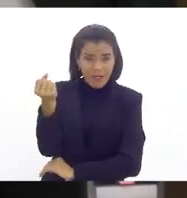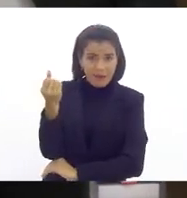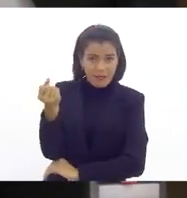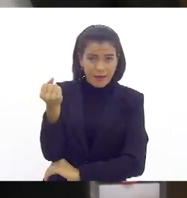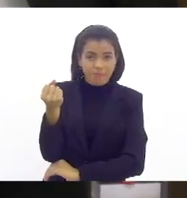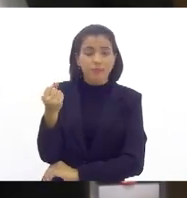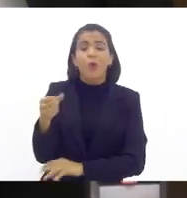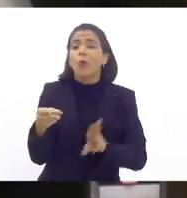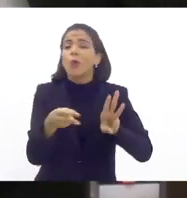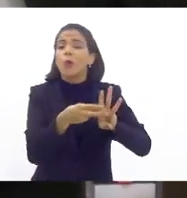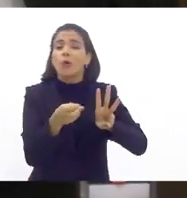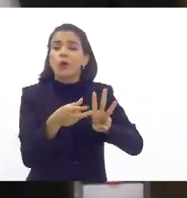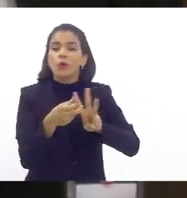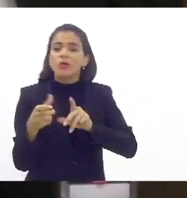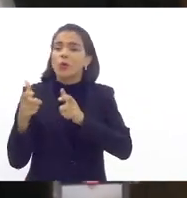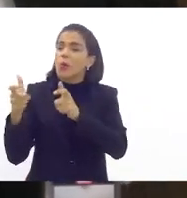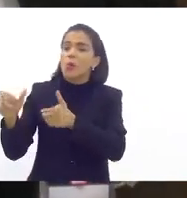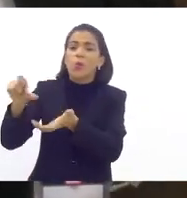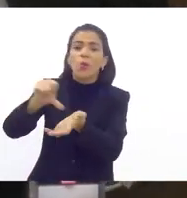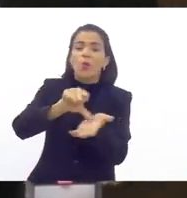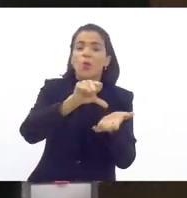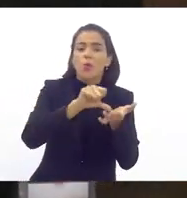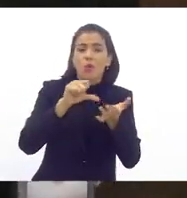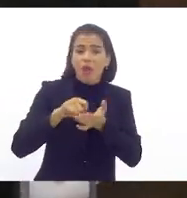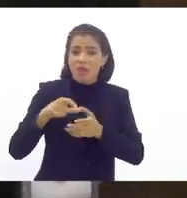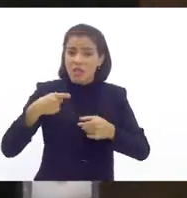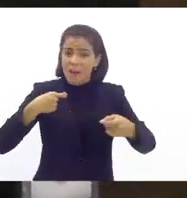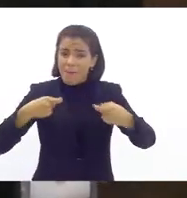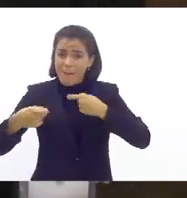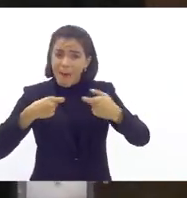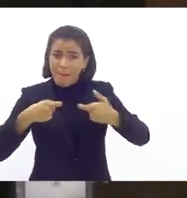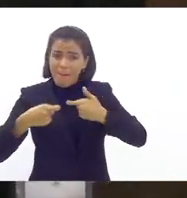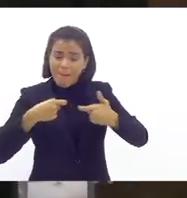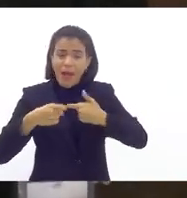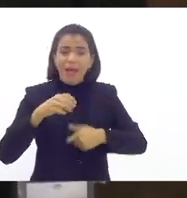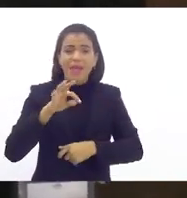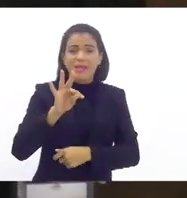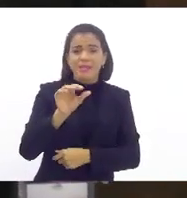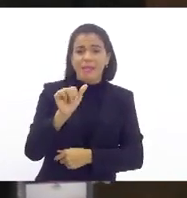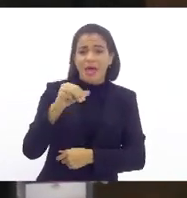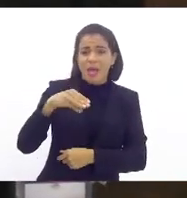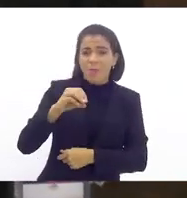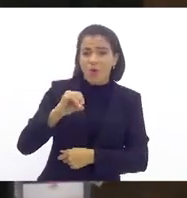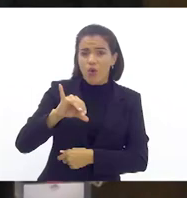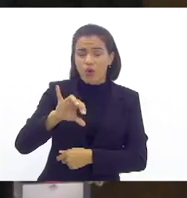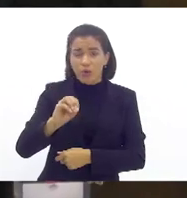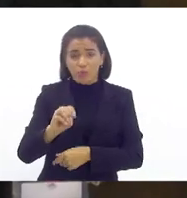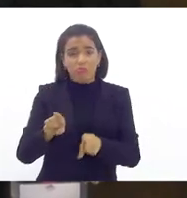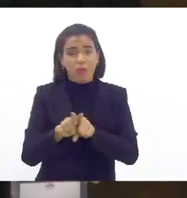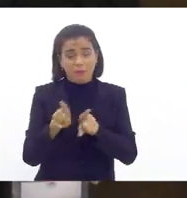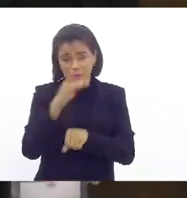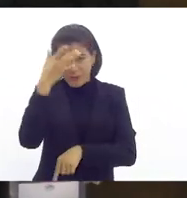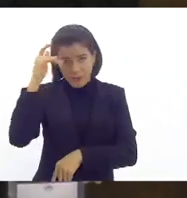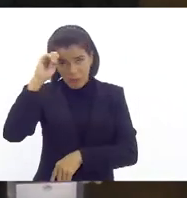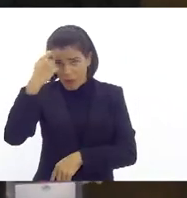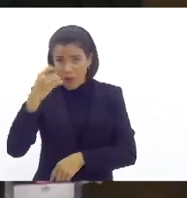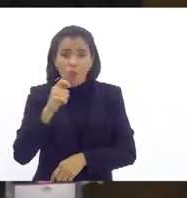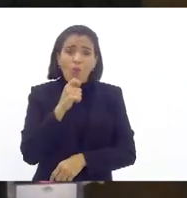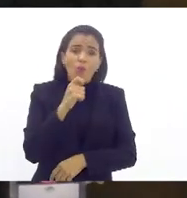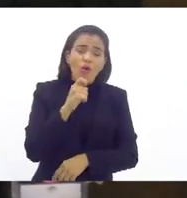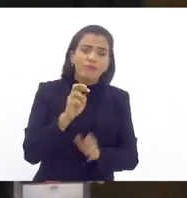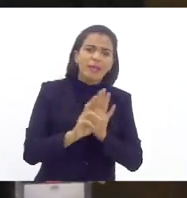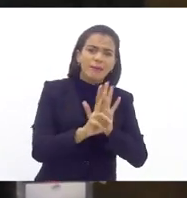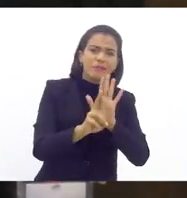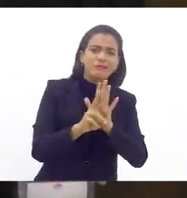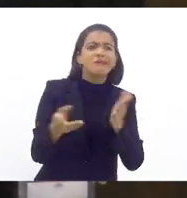Onde o índio está representado é na Guerra dos Tamões e nunca mais. As pessoas negras também não estão representadas ali. Que museu histórico